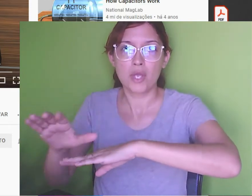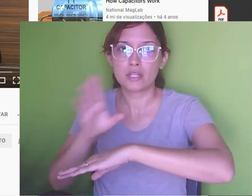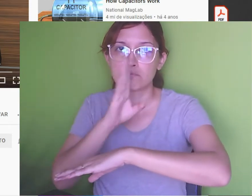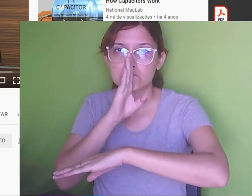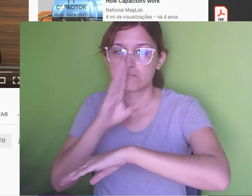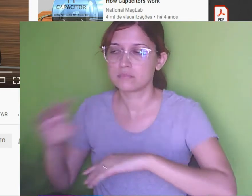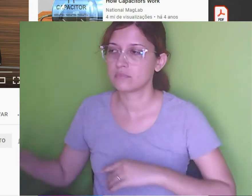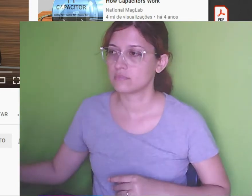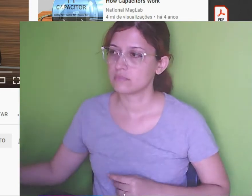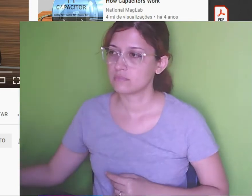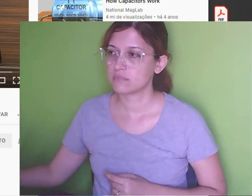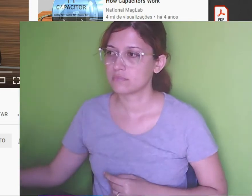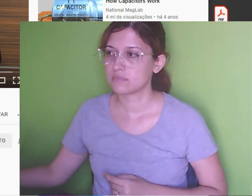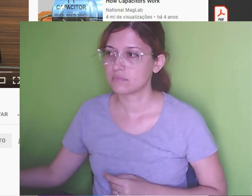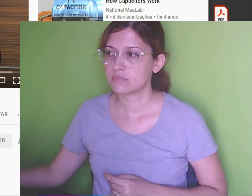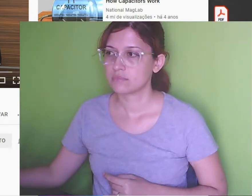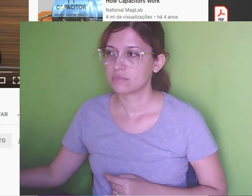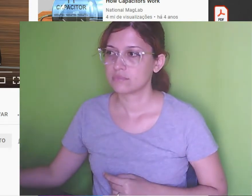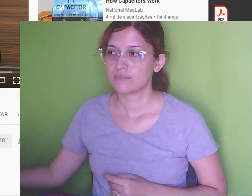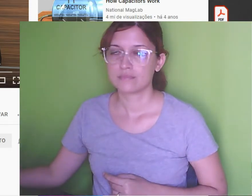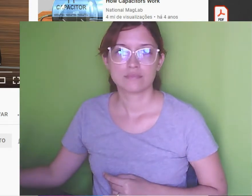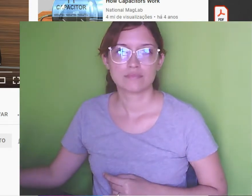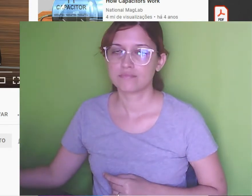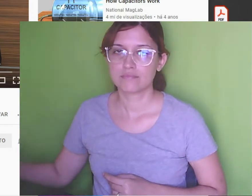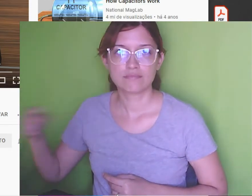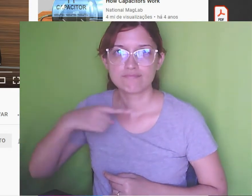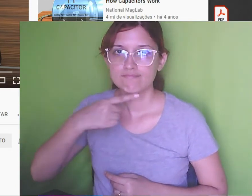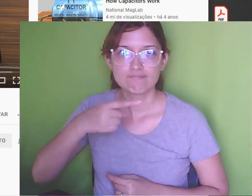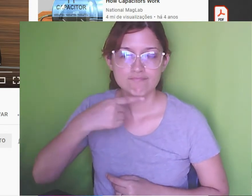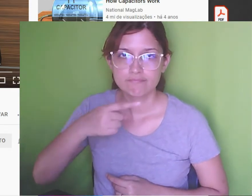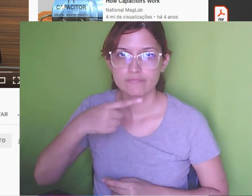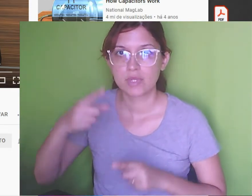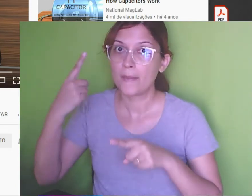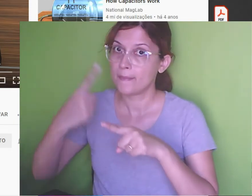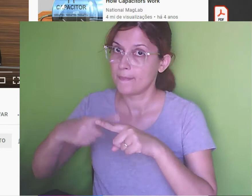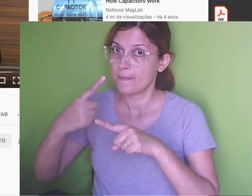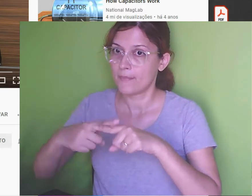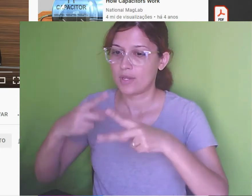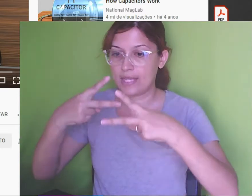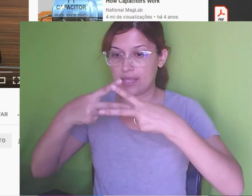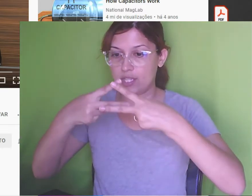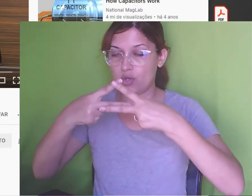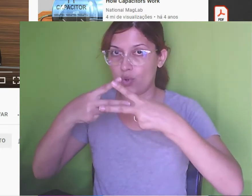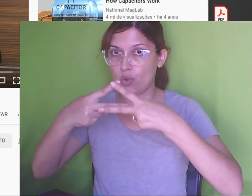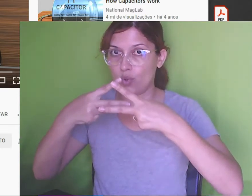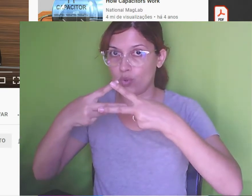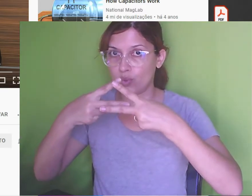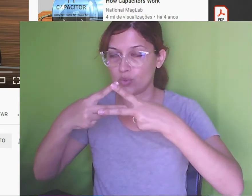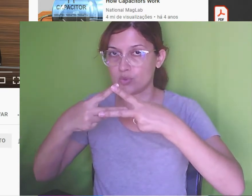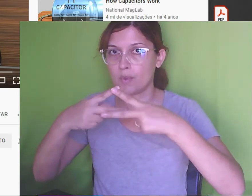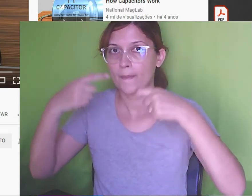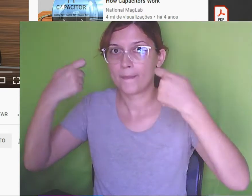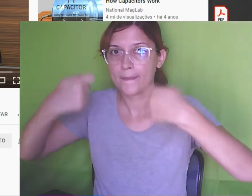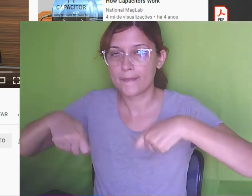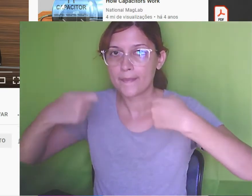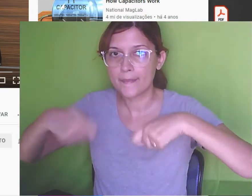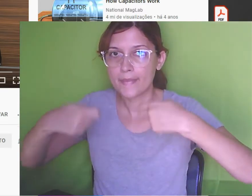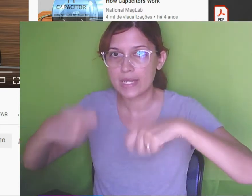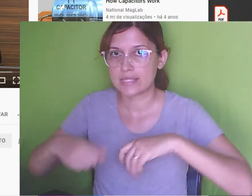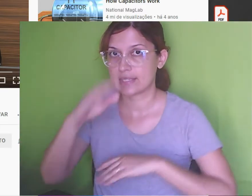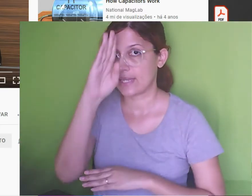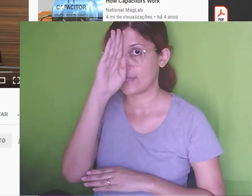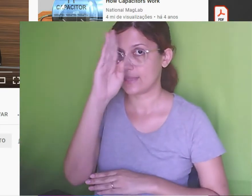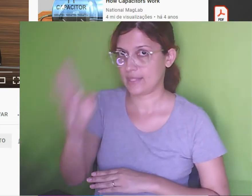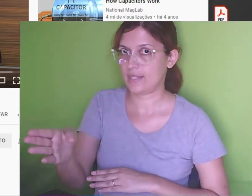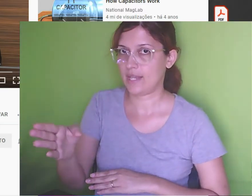a corrente é desprezível. Praticamente não passa nenhuma corrente, porque o diodo